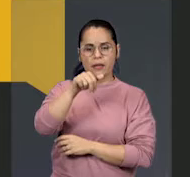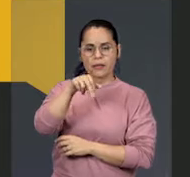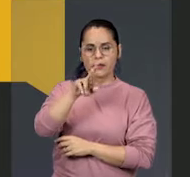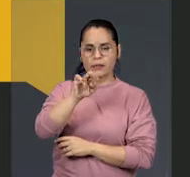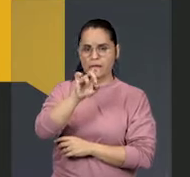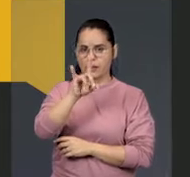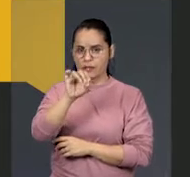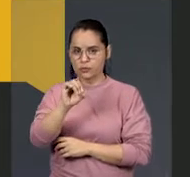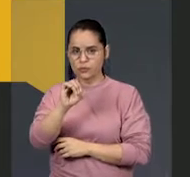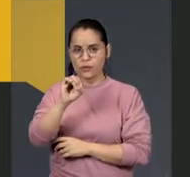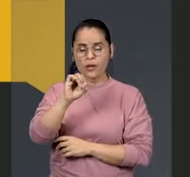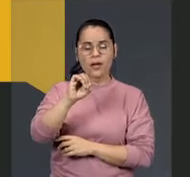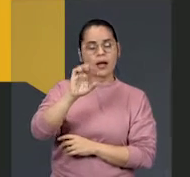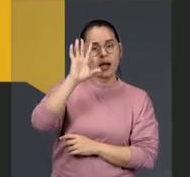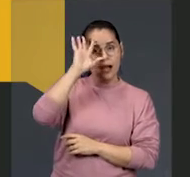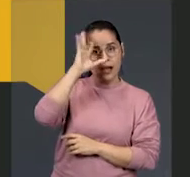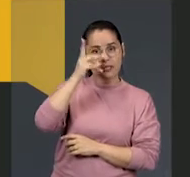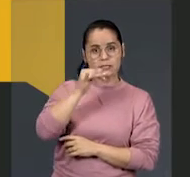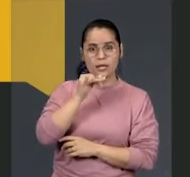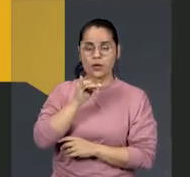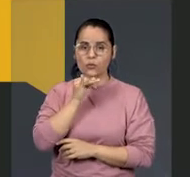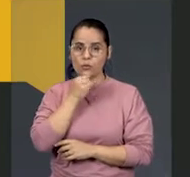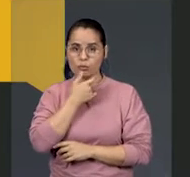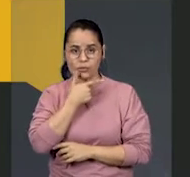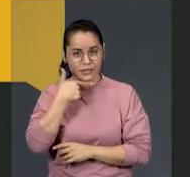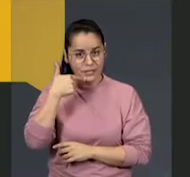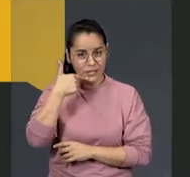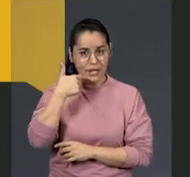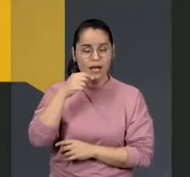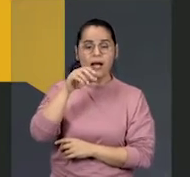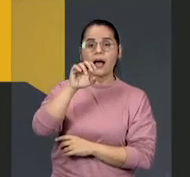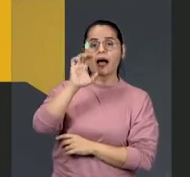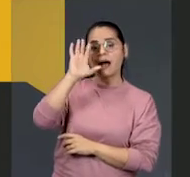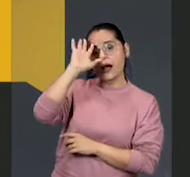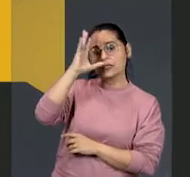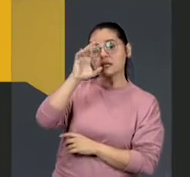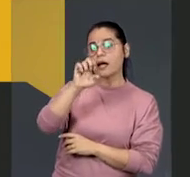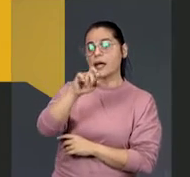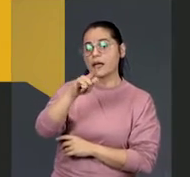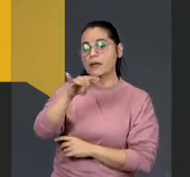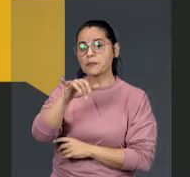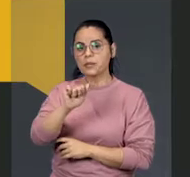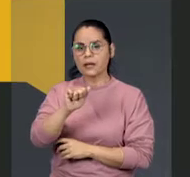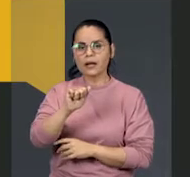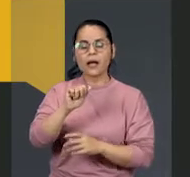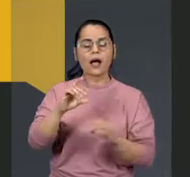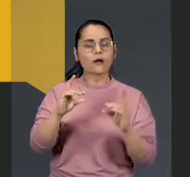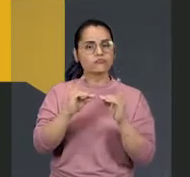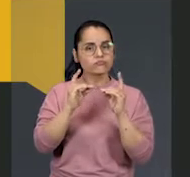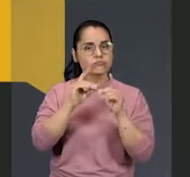ação dramática, ação épica, diálogo, rubricas.